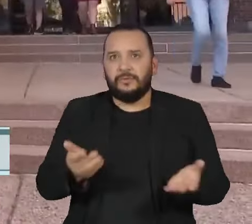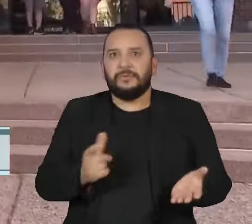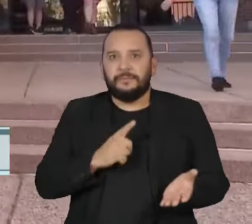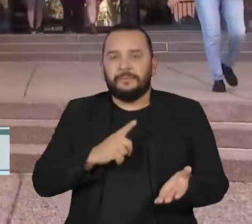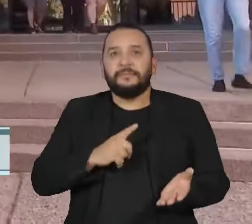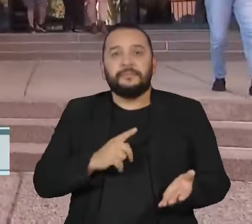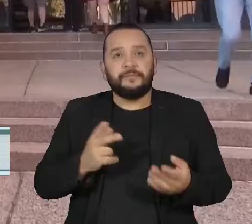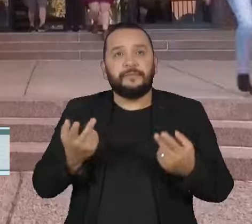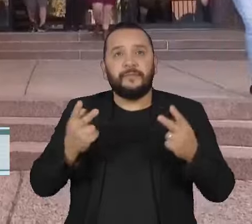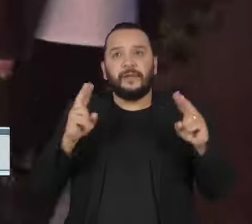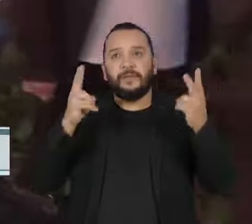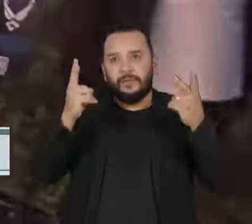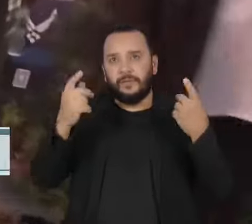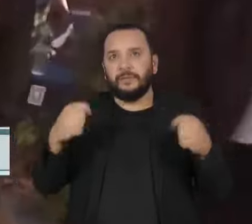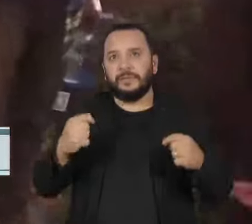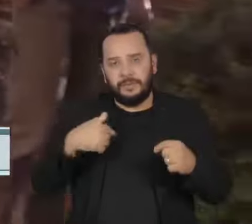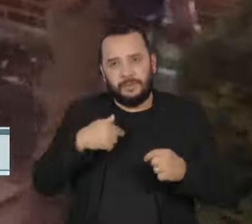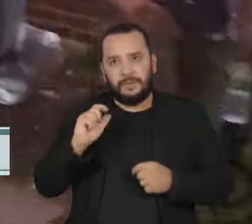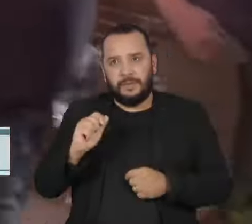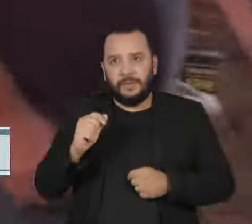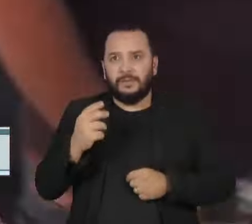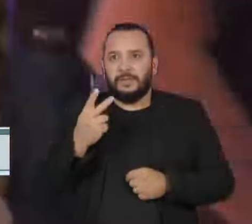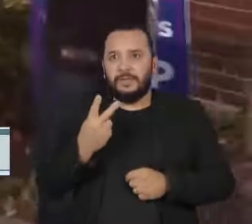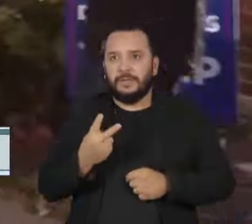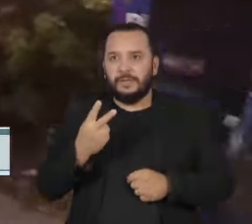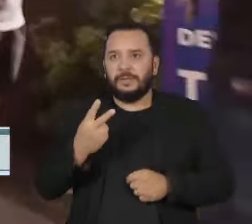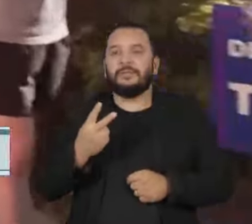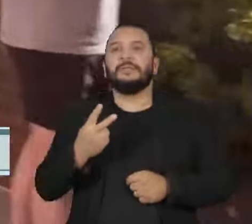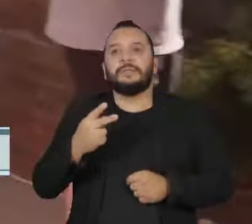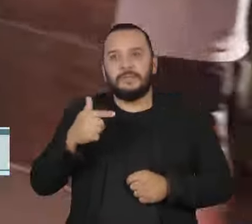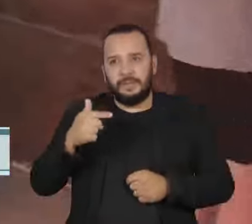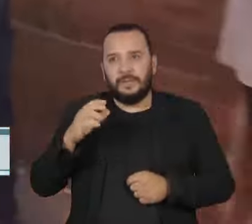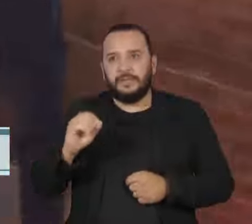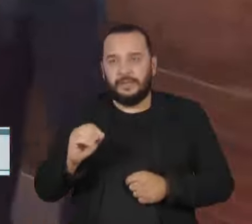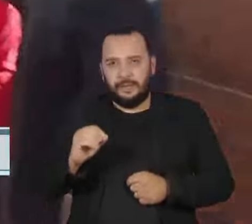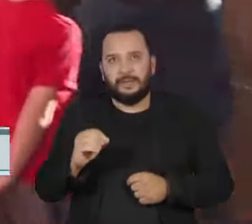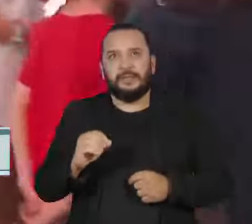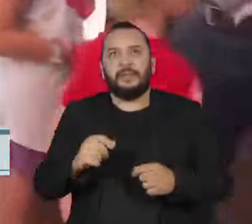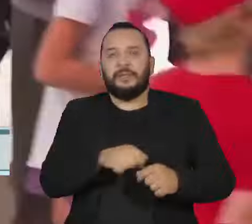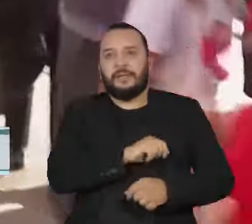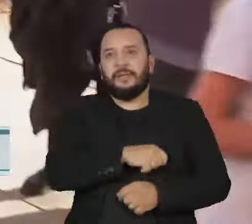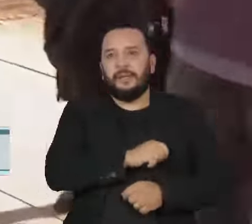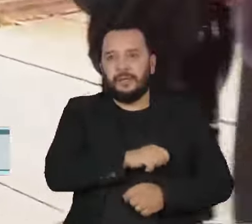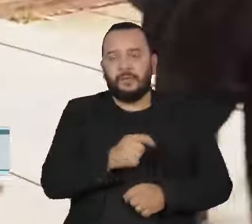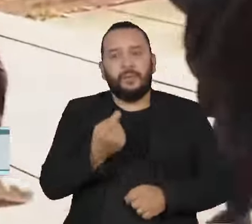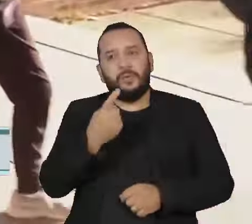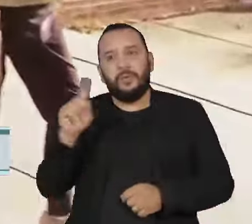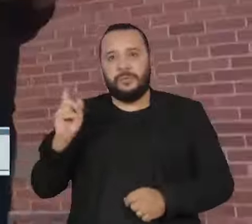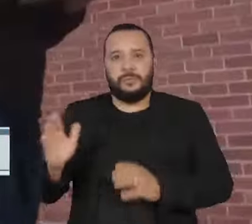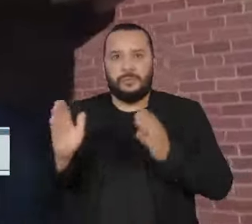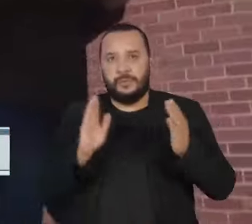O vencedor tem que conquistar pelo menos 270 delegados. A última etapa acontece em